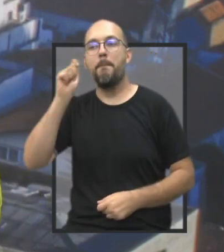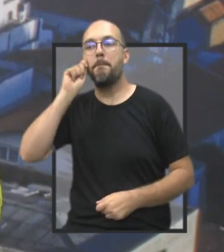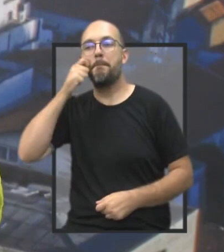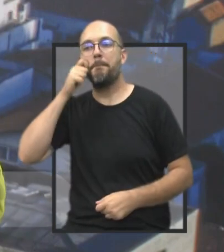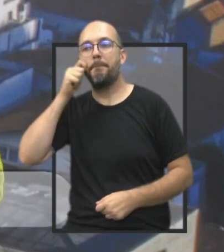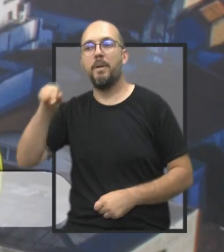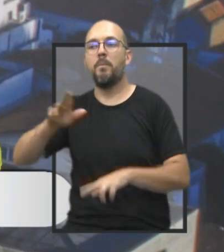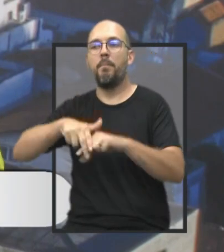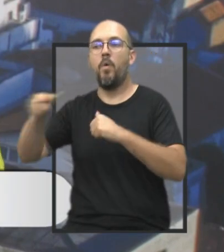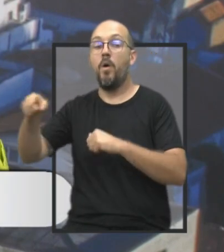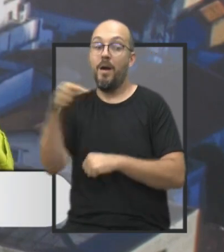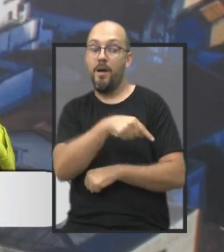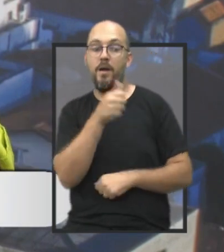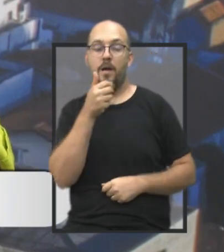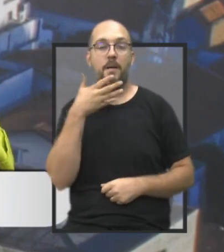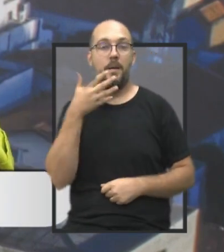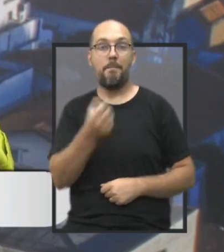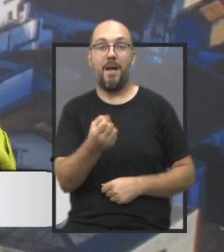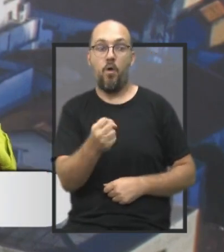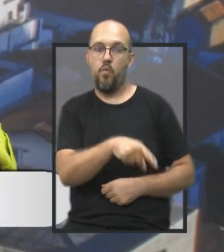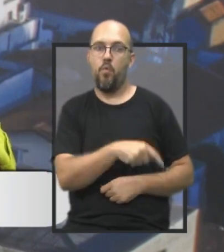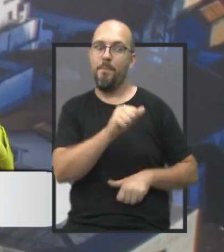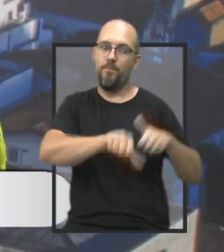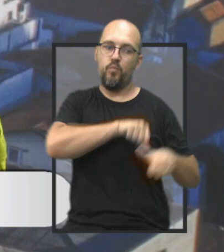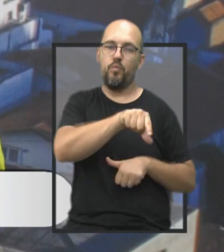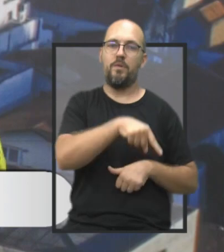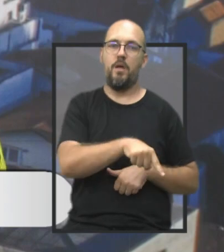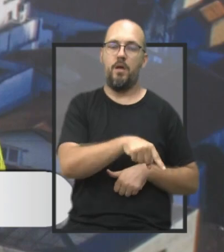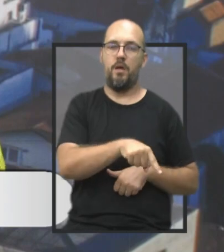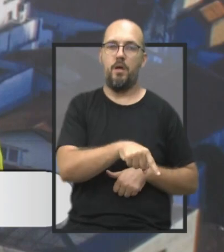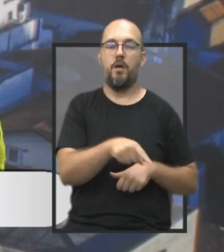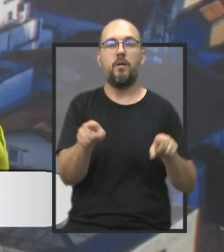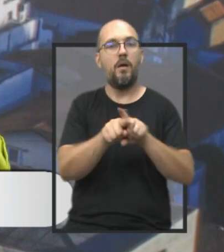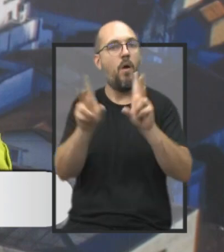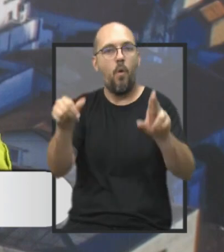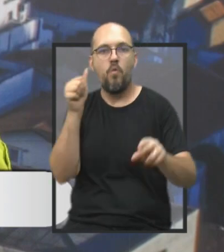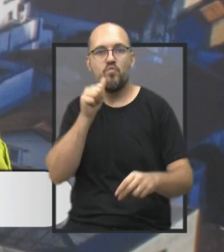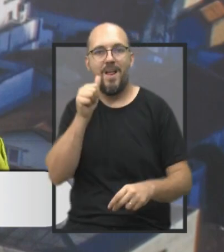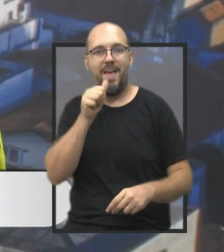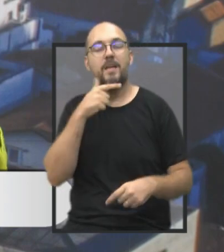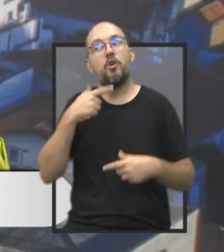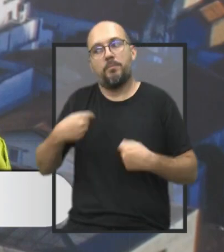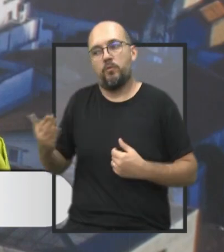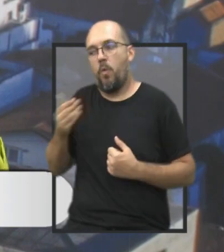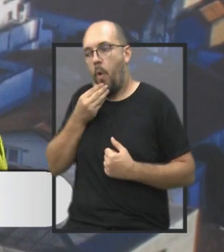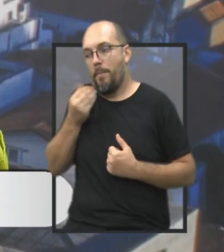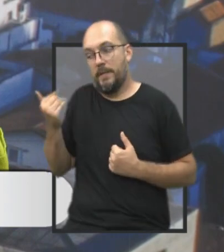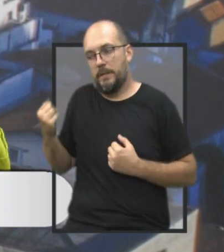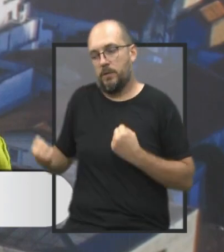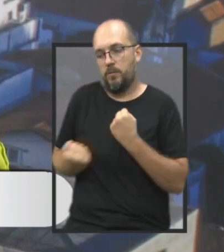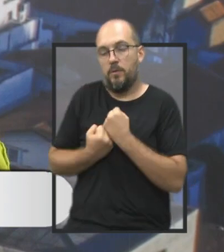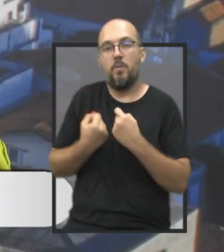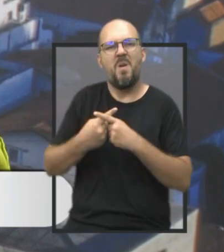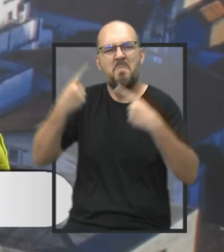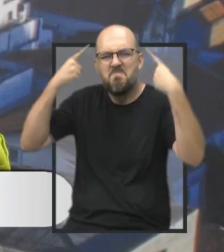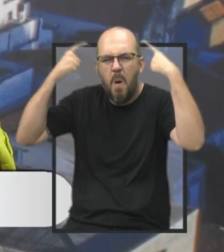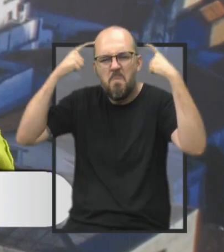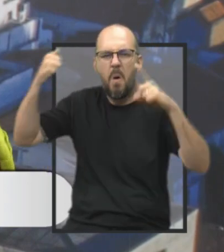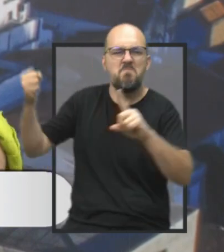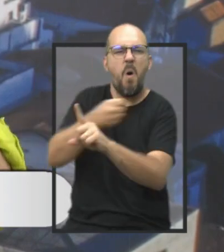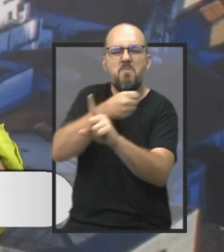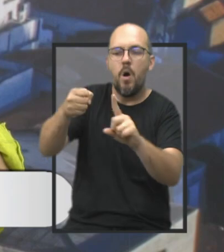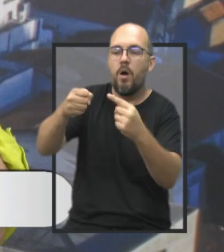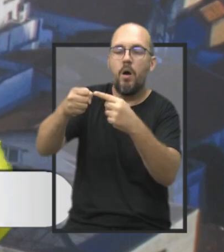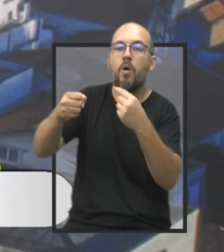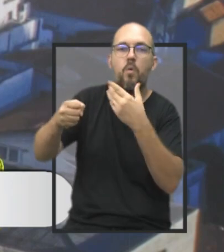sua estrutura. É a mesma coisa a causa da mulher. Eu preciso de aliados homens, porque o violento é o homem. E